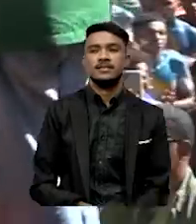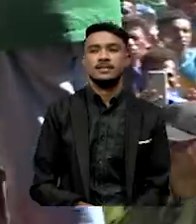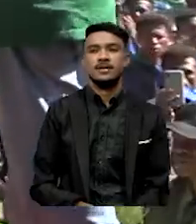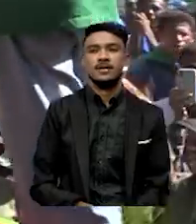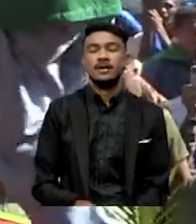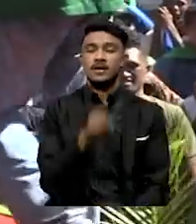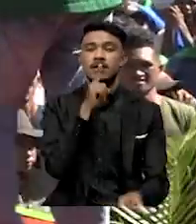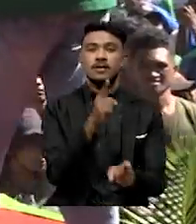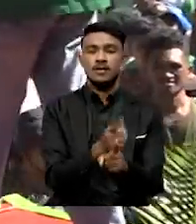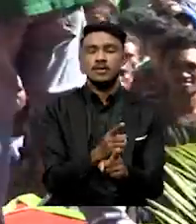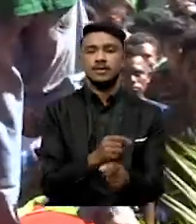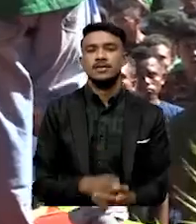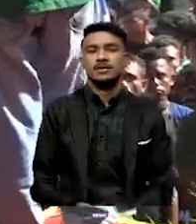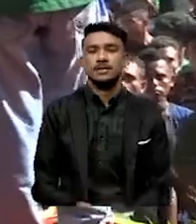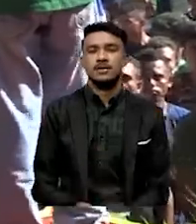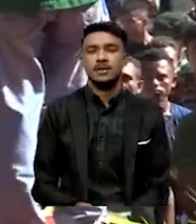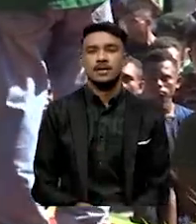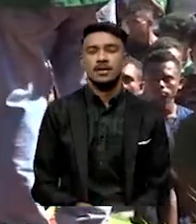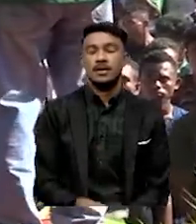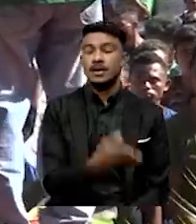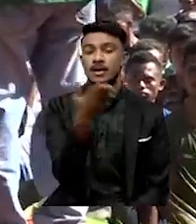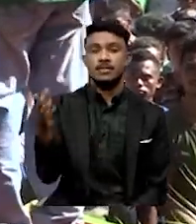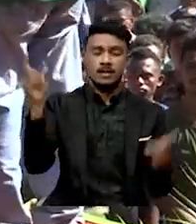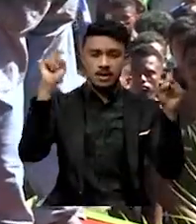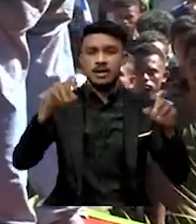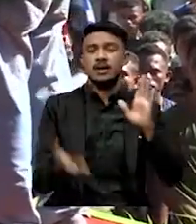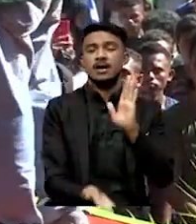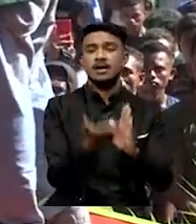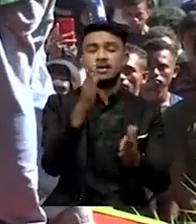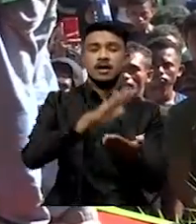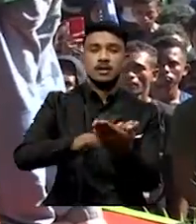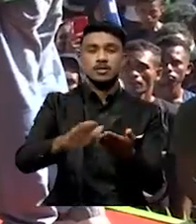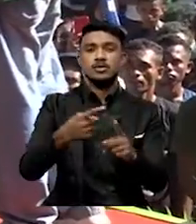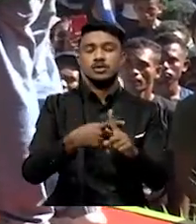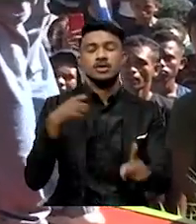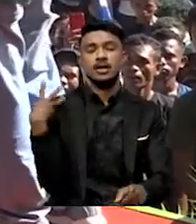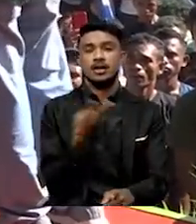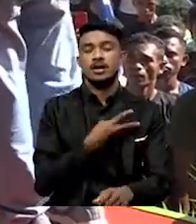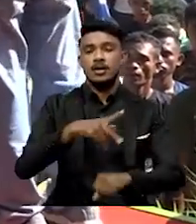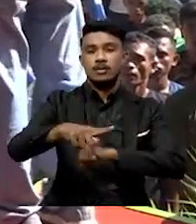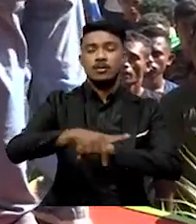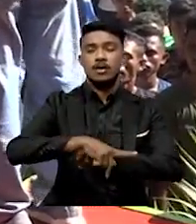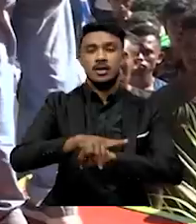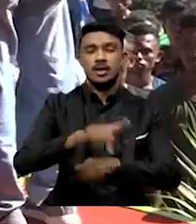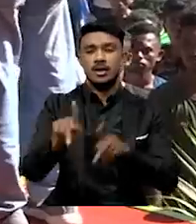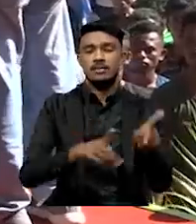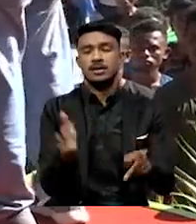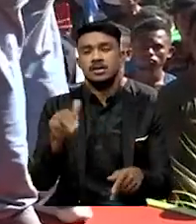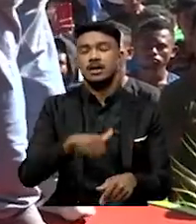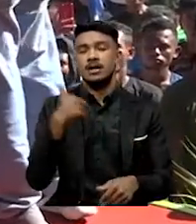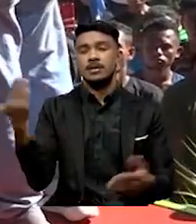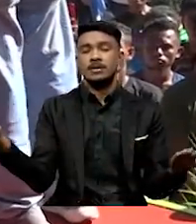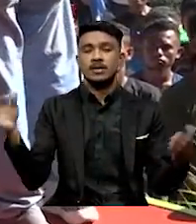Nedoni. Eso mane. Ite te gasai hamos dia usi di ne politica e ma sire be sora